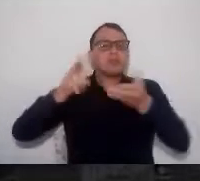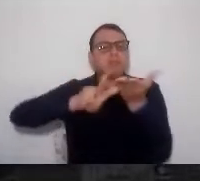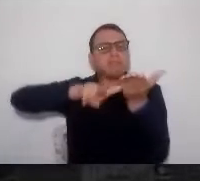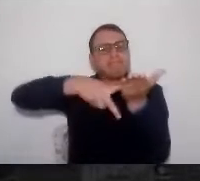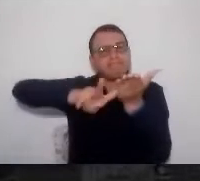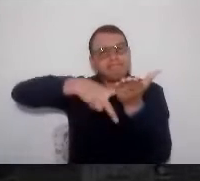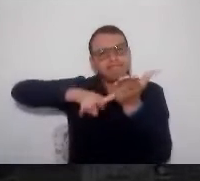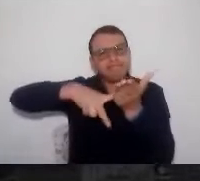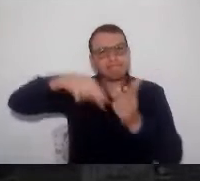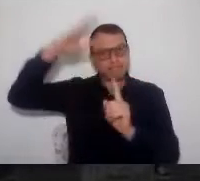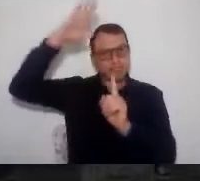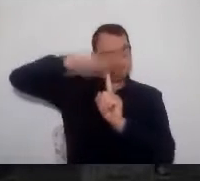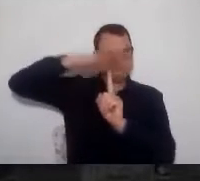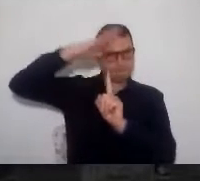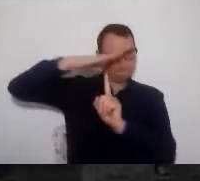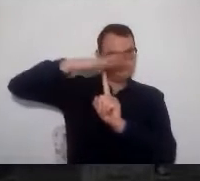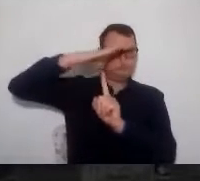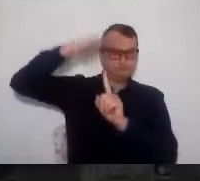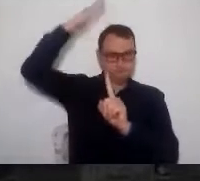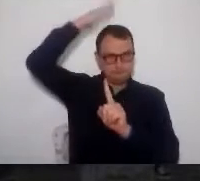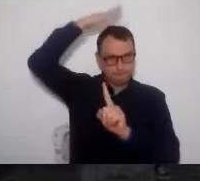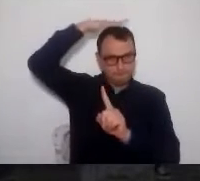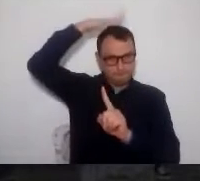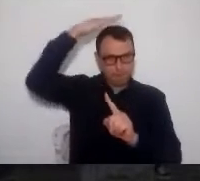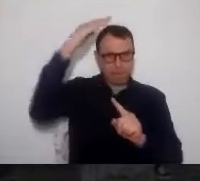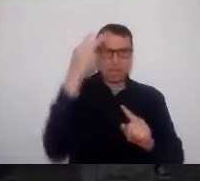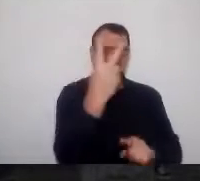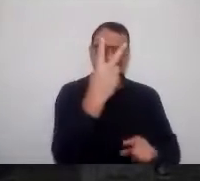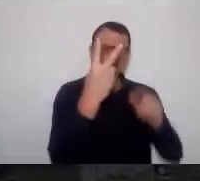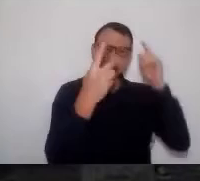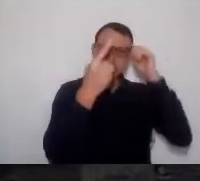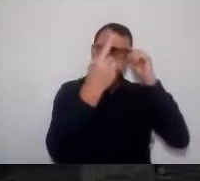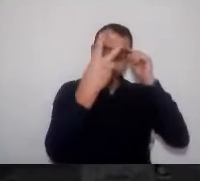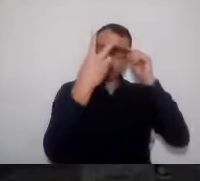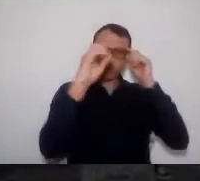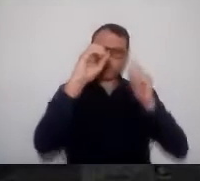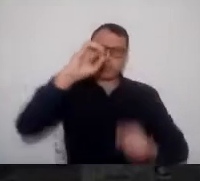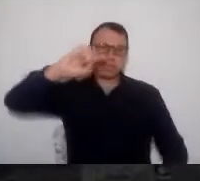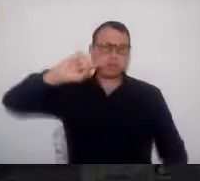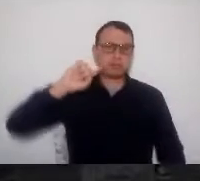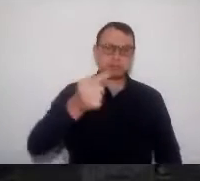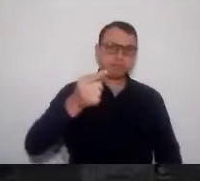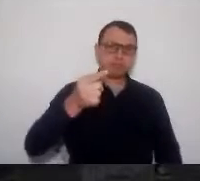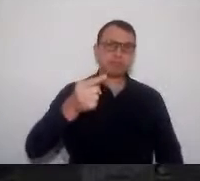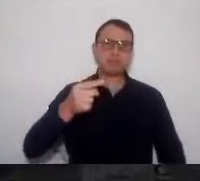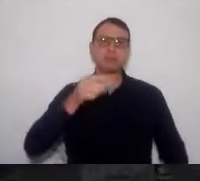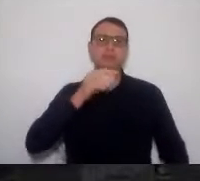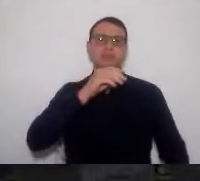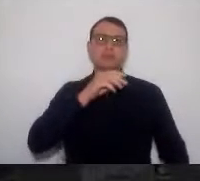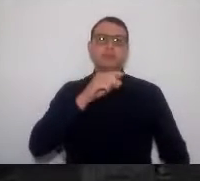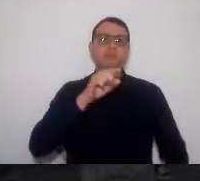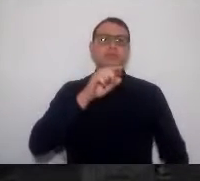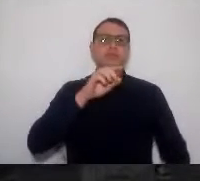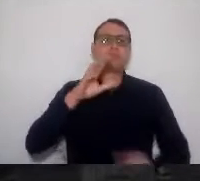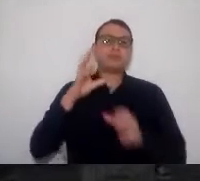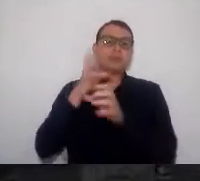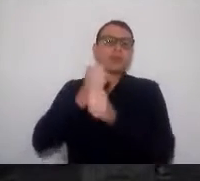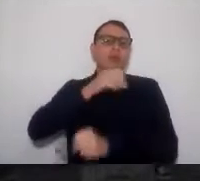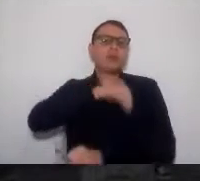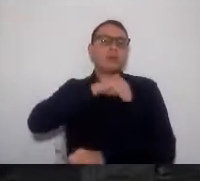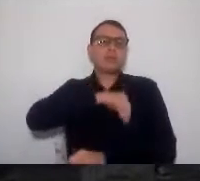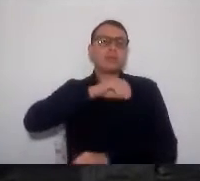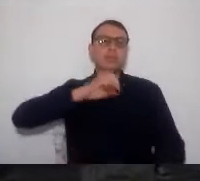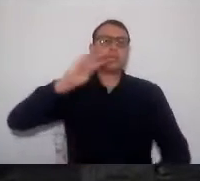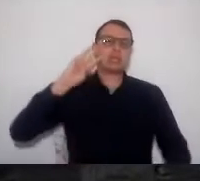de 120 mil trabalhadores, com uma rédea mensal em torno de R$ 3.800 e que